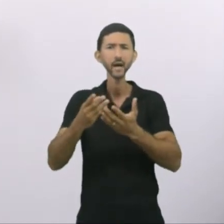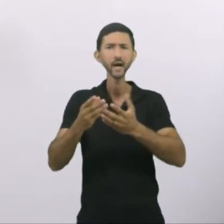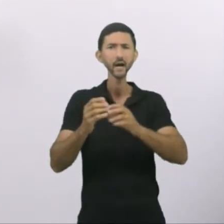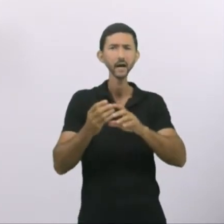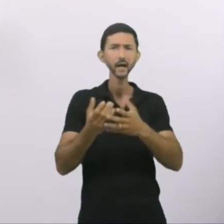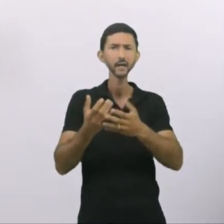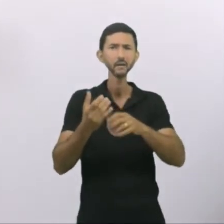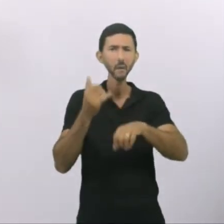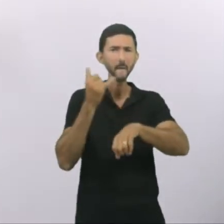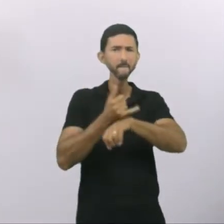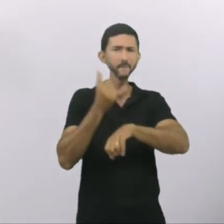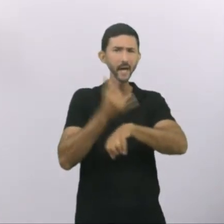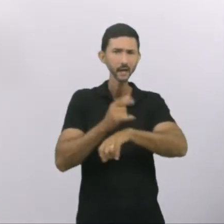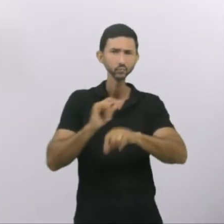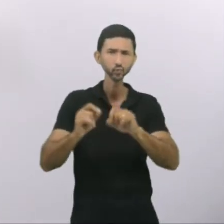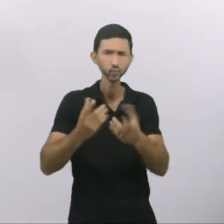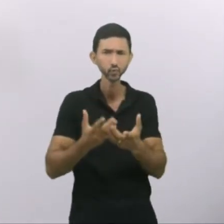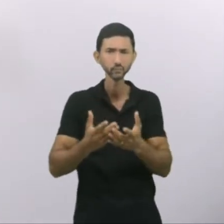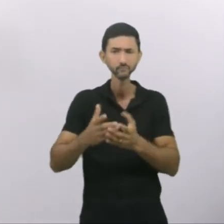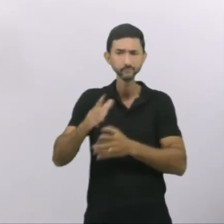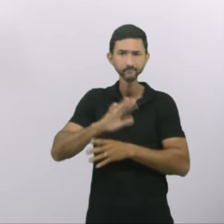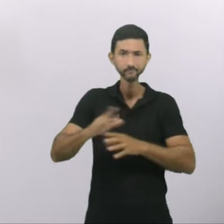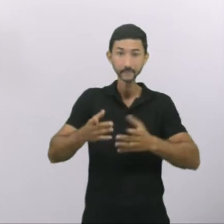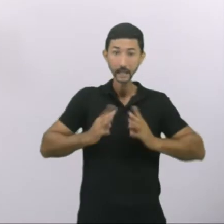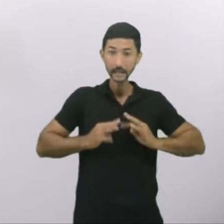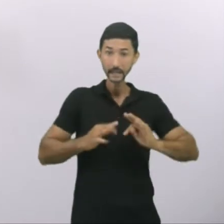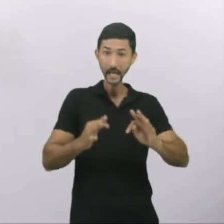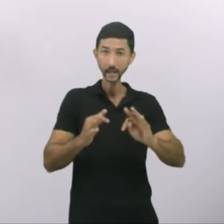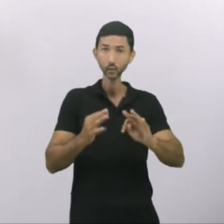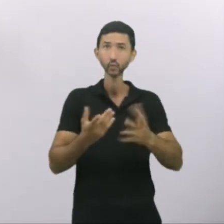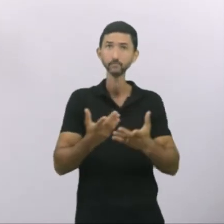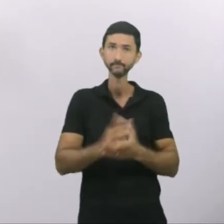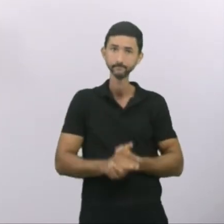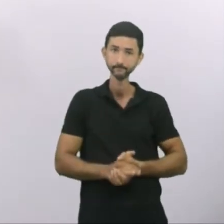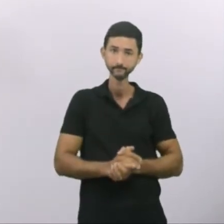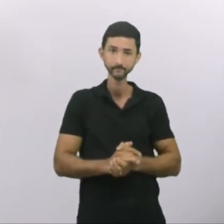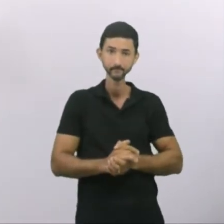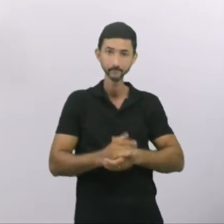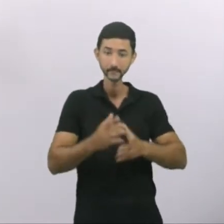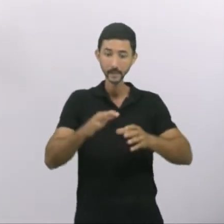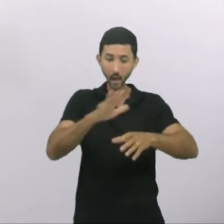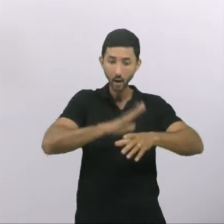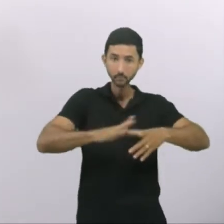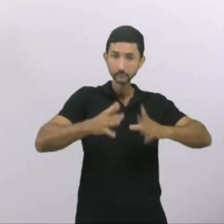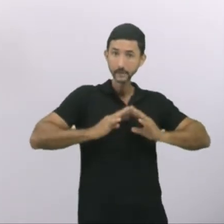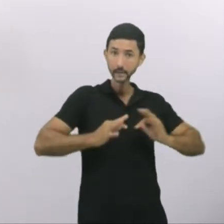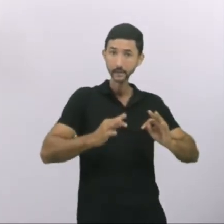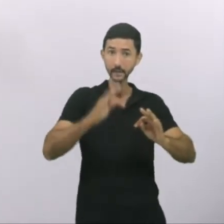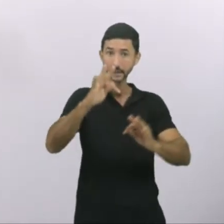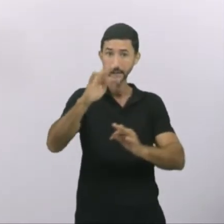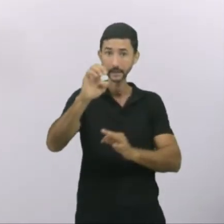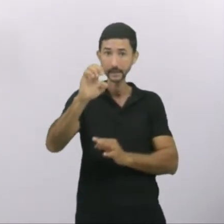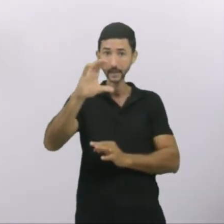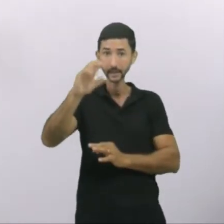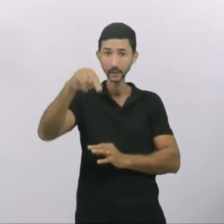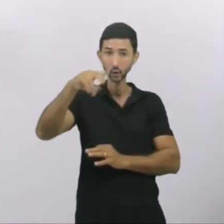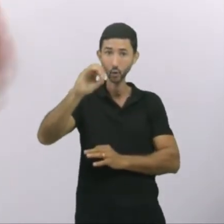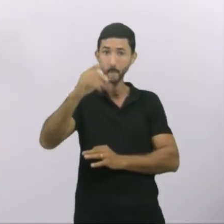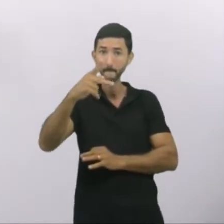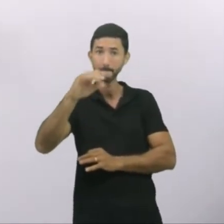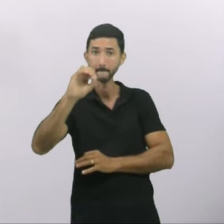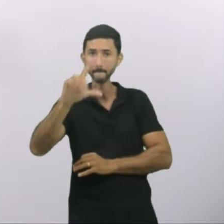Silício. A região que é um tecnopolo. Olhem esse conceito, tecnopolo. Um polo que